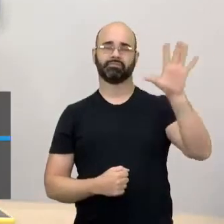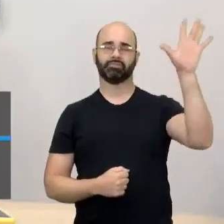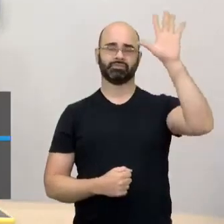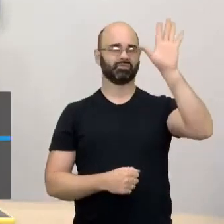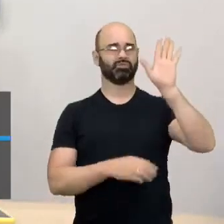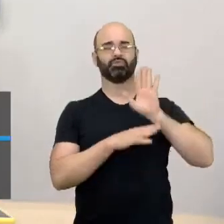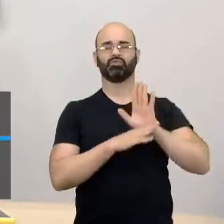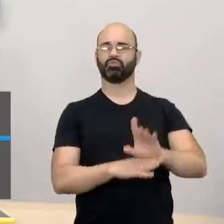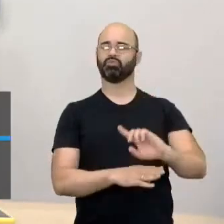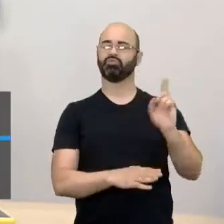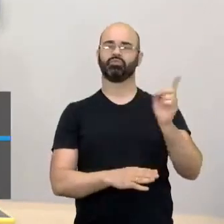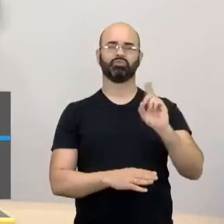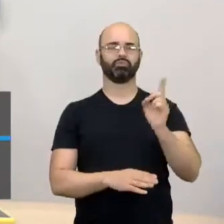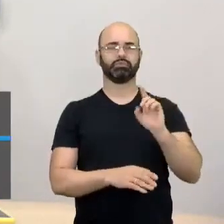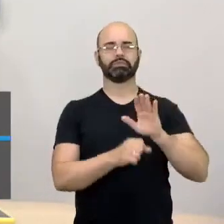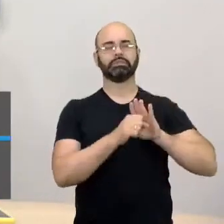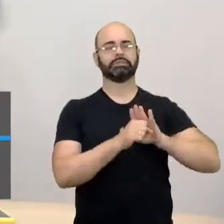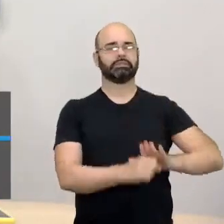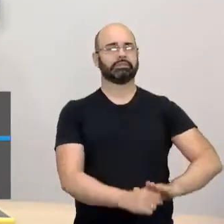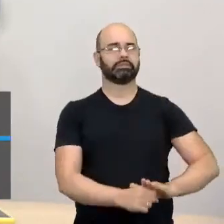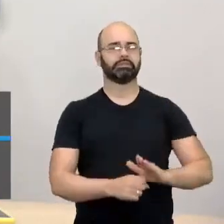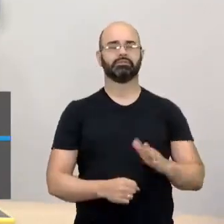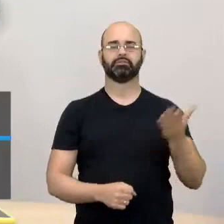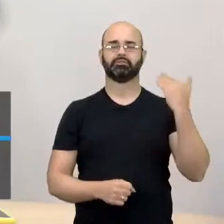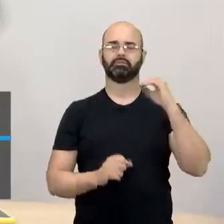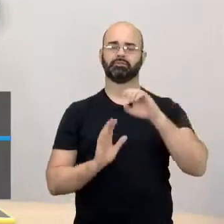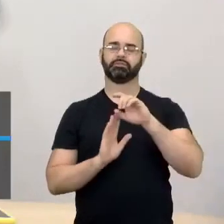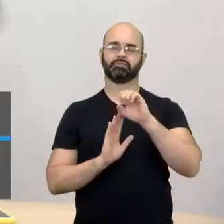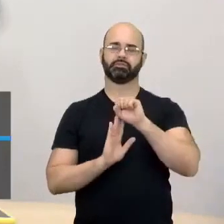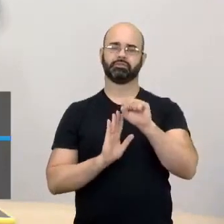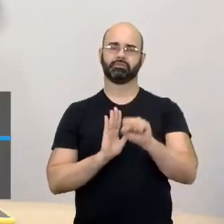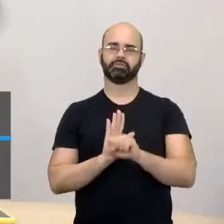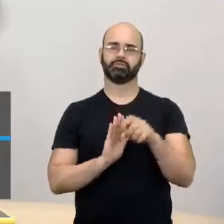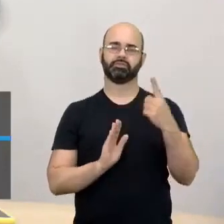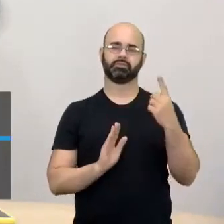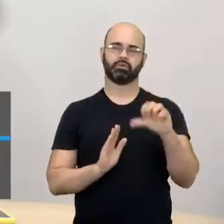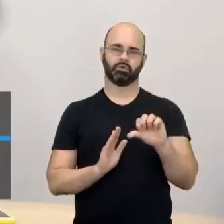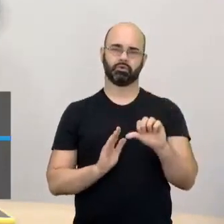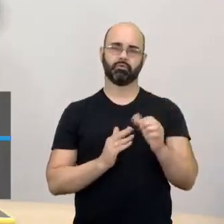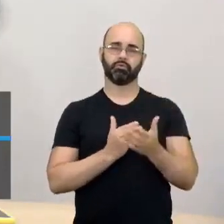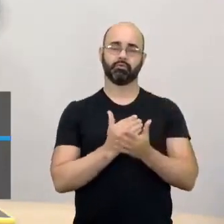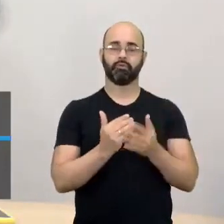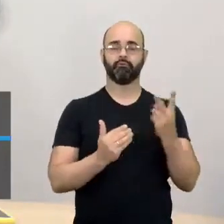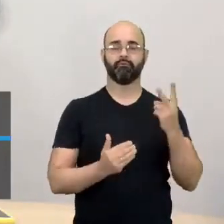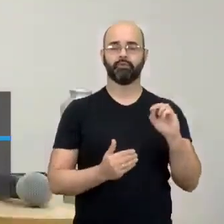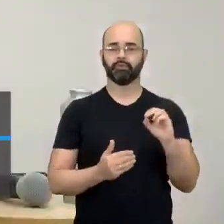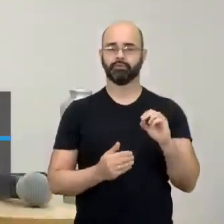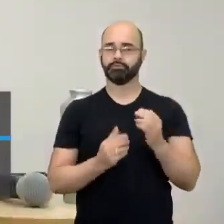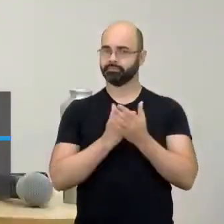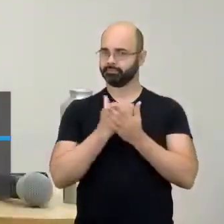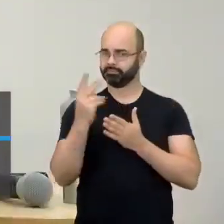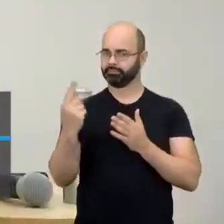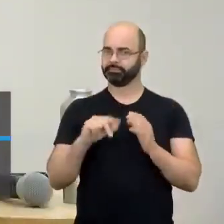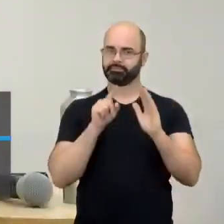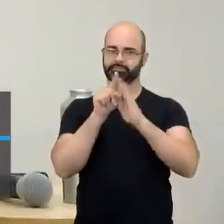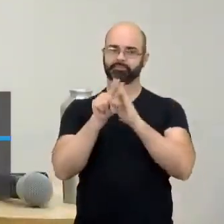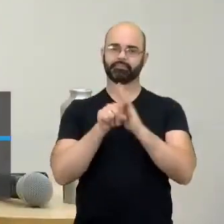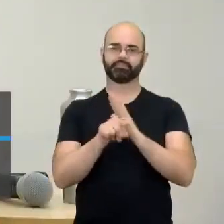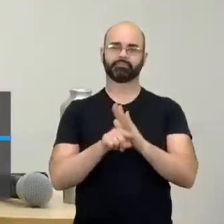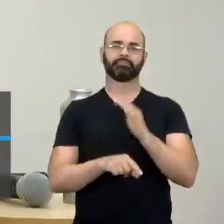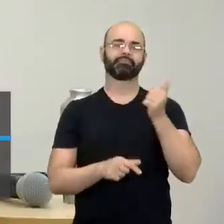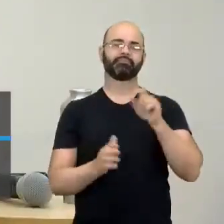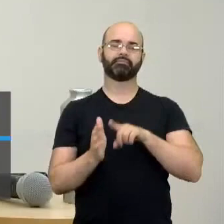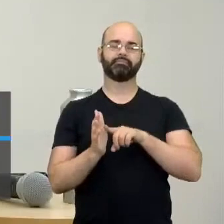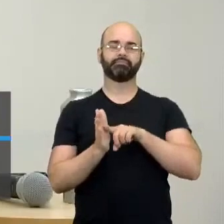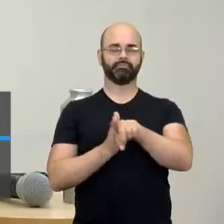na neocolonização, né, final do século XIX e início do século XX. Vamos lá para uma enquete, Juju? Eu gosto de enquete. A enquete